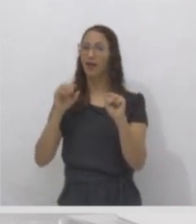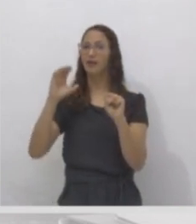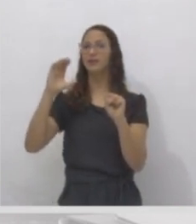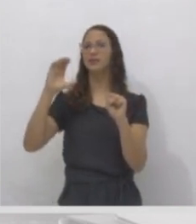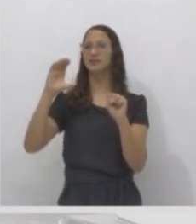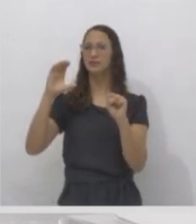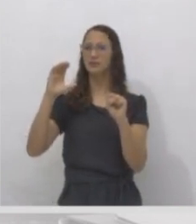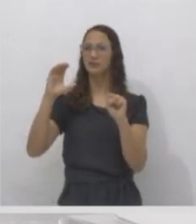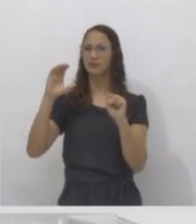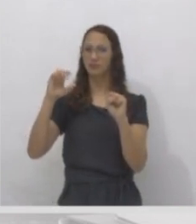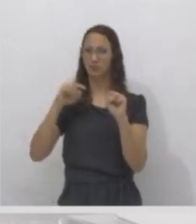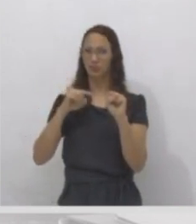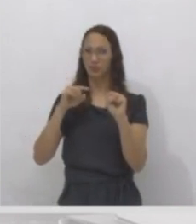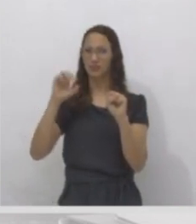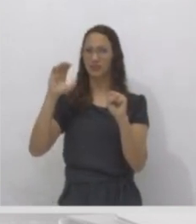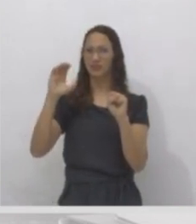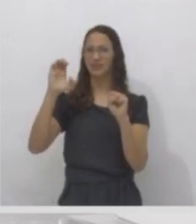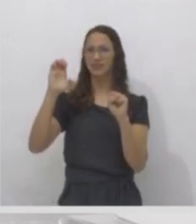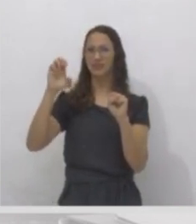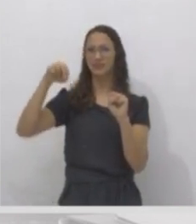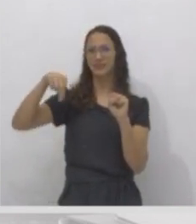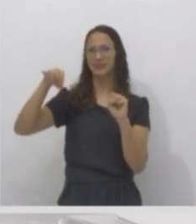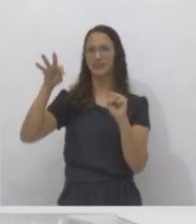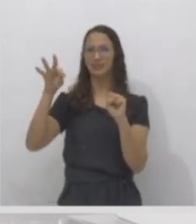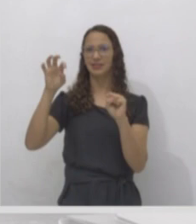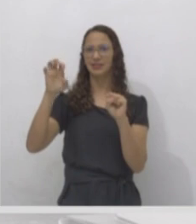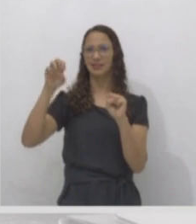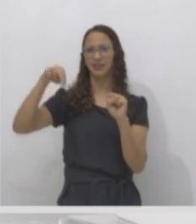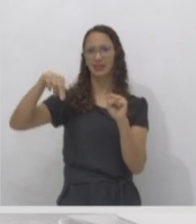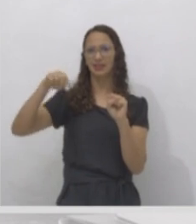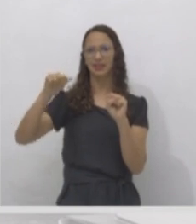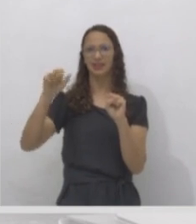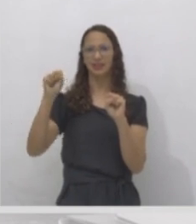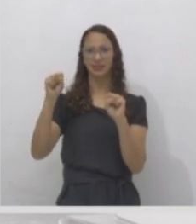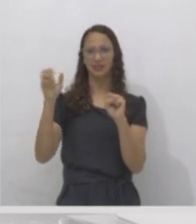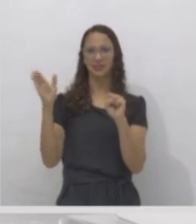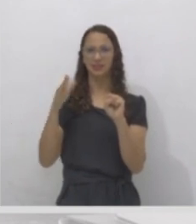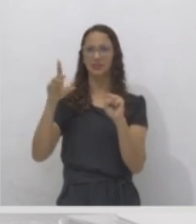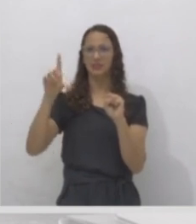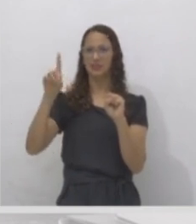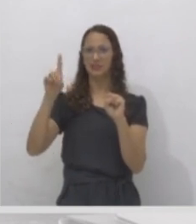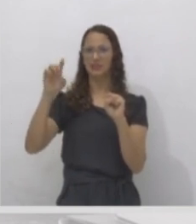escrever 8 centenas de